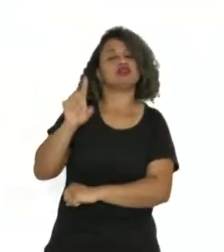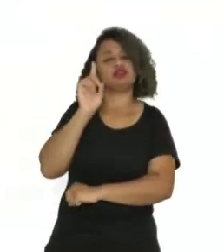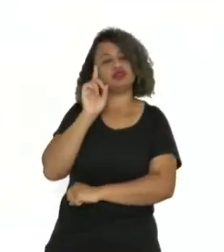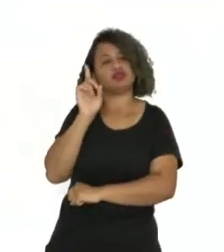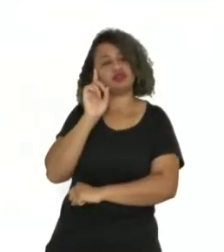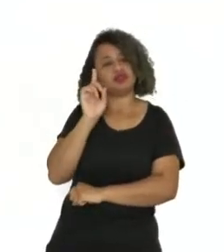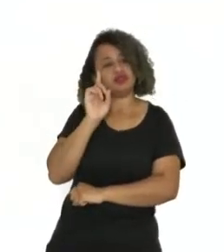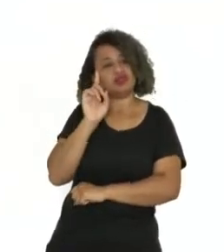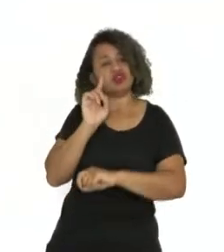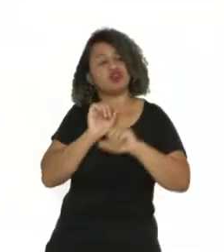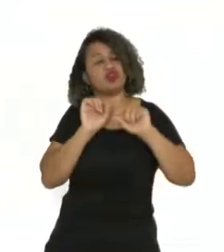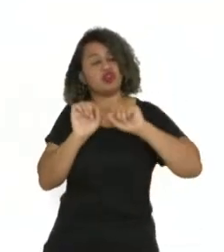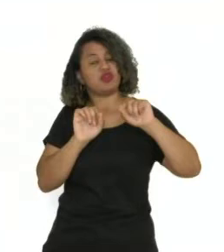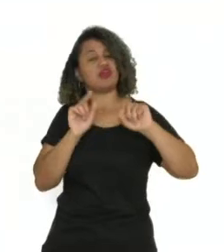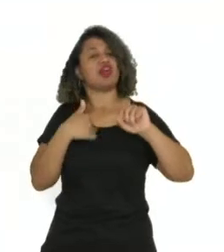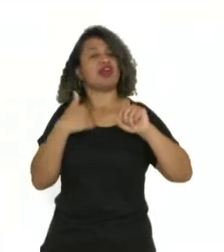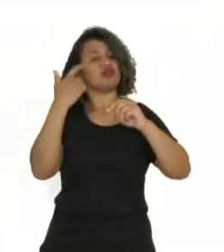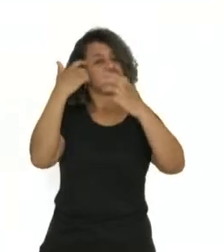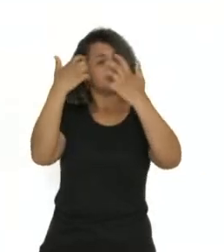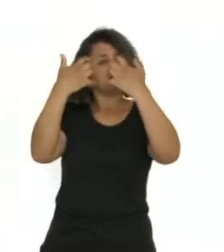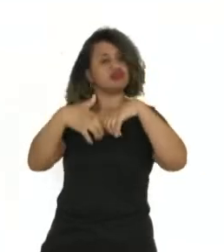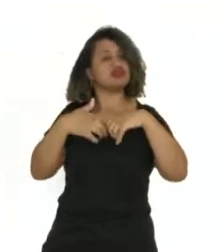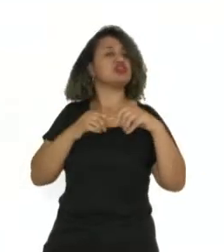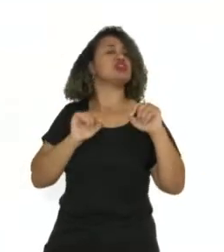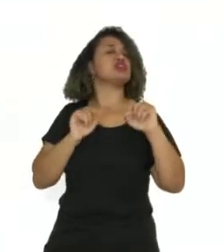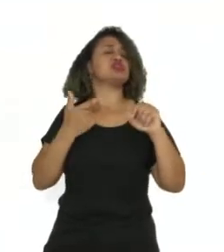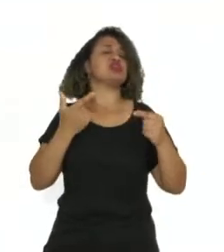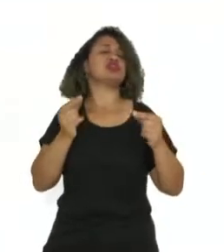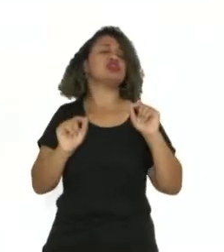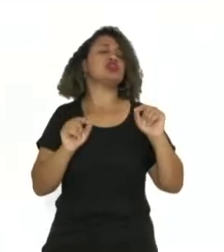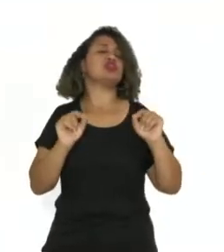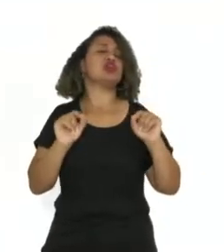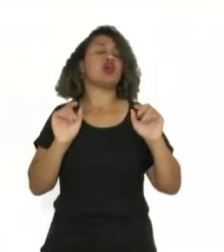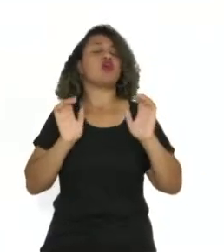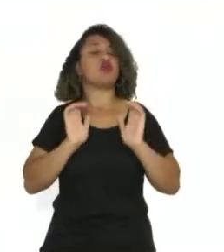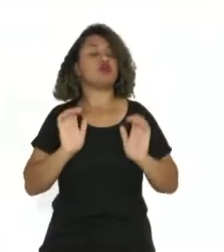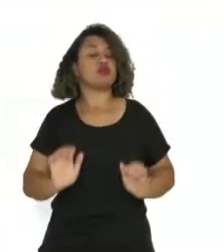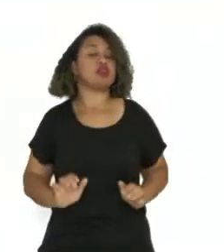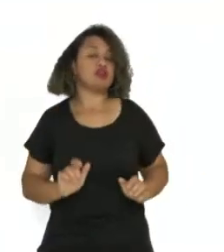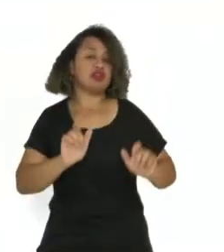cotidiano, em que se realizam reflexões sobre o quê? O comportamento humano.